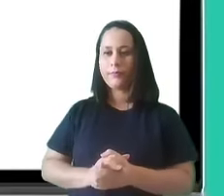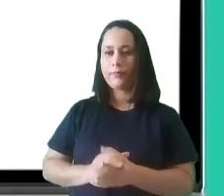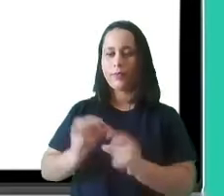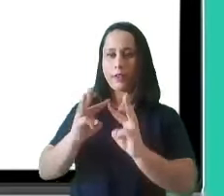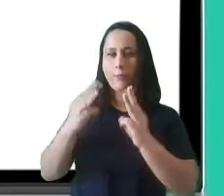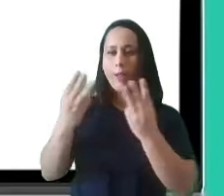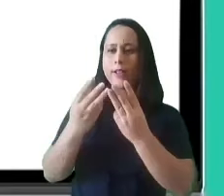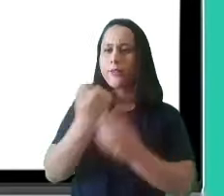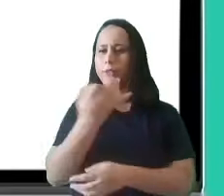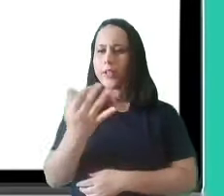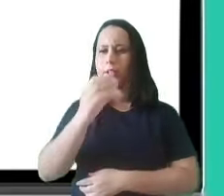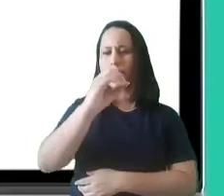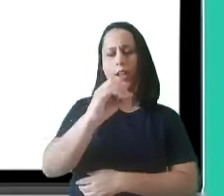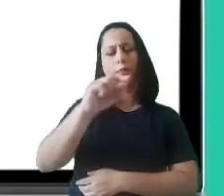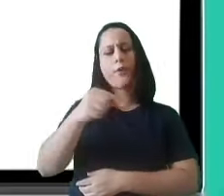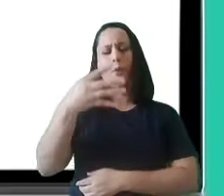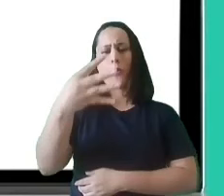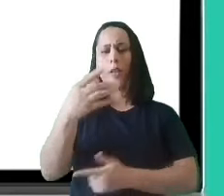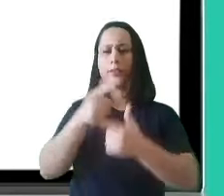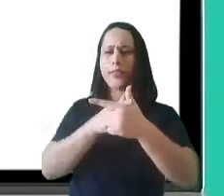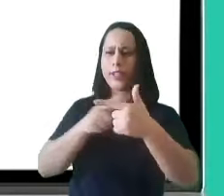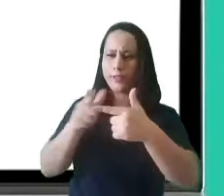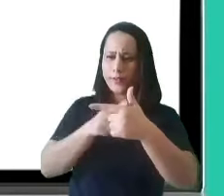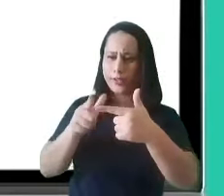molaridade é 0,05.